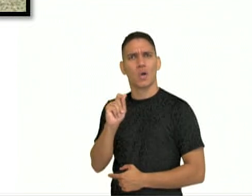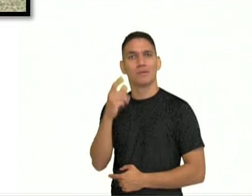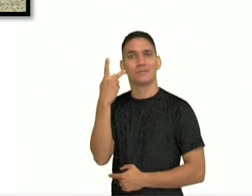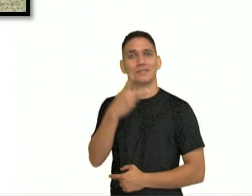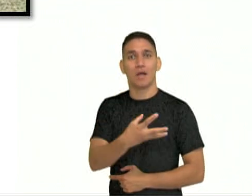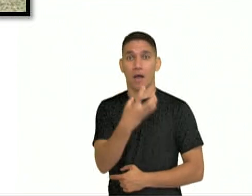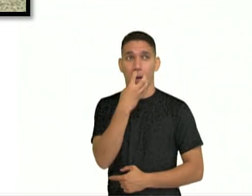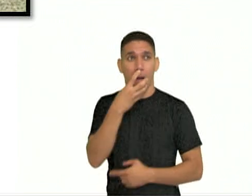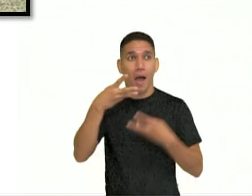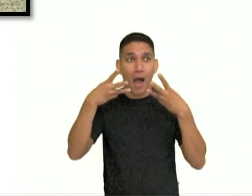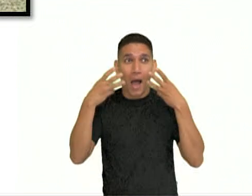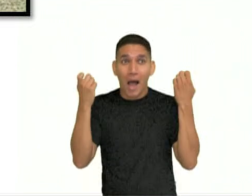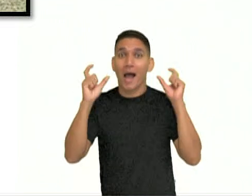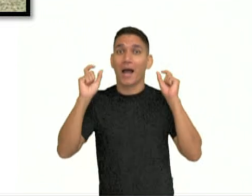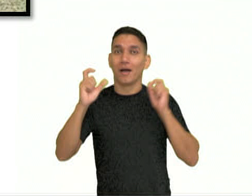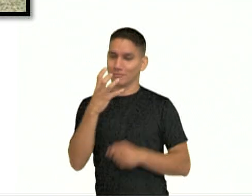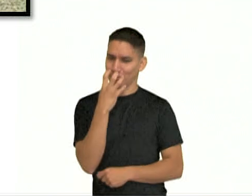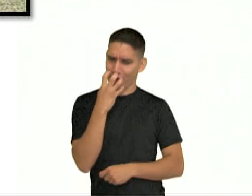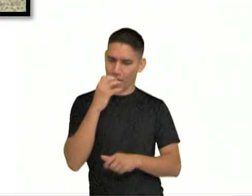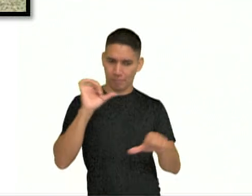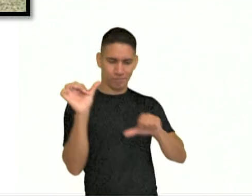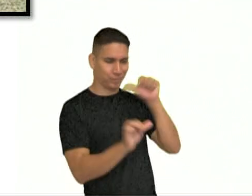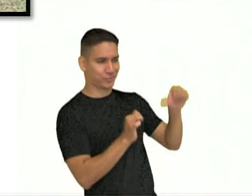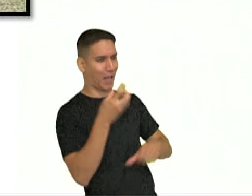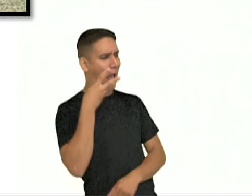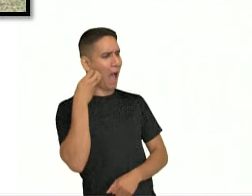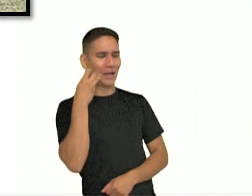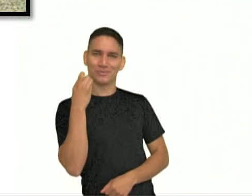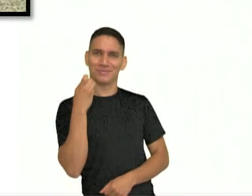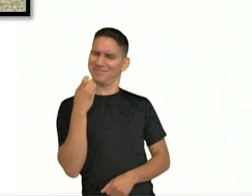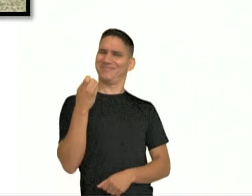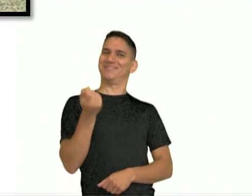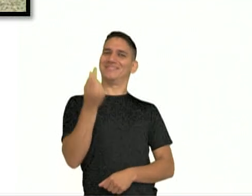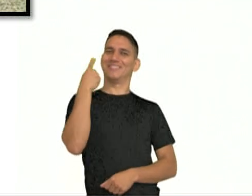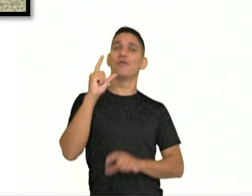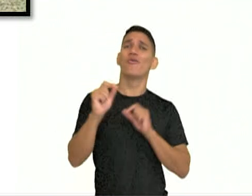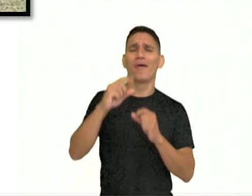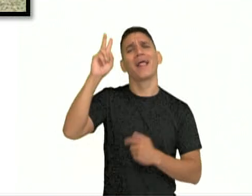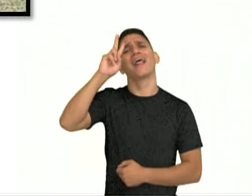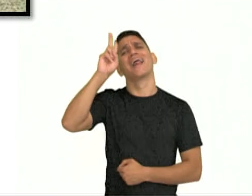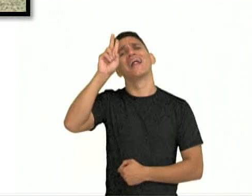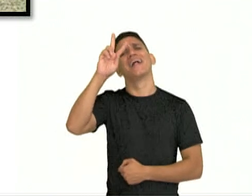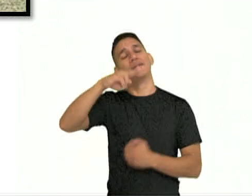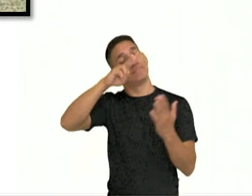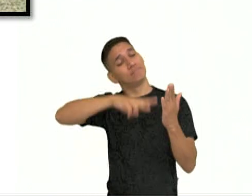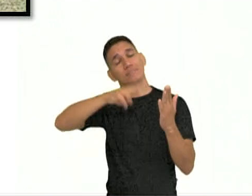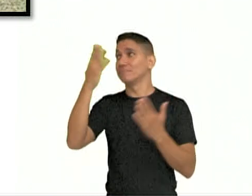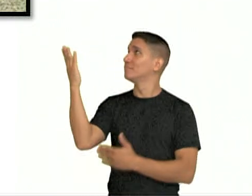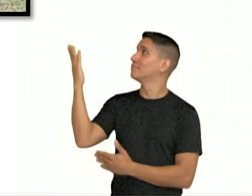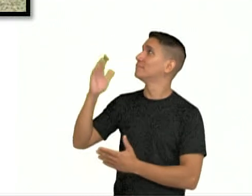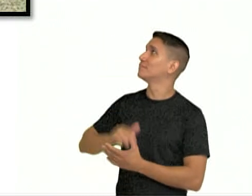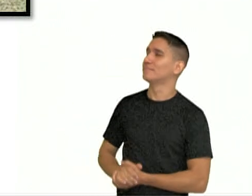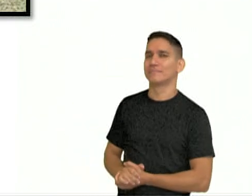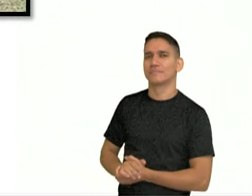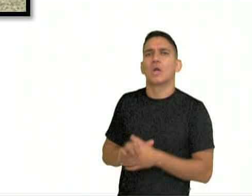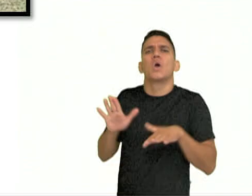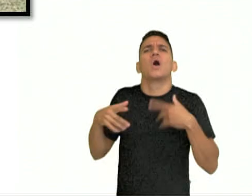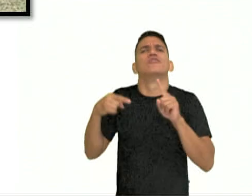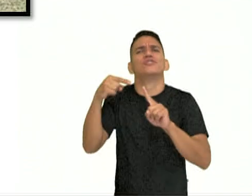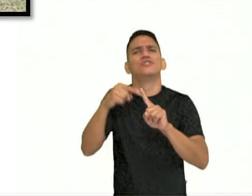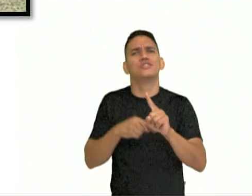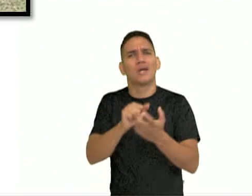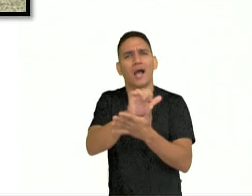ó? Exclamação, sai um gato. Do que você se lembra ao ler esse texto? Que tipo de